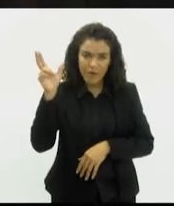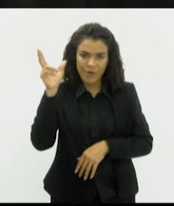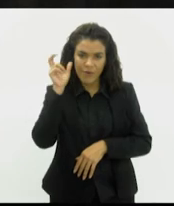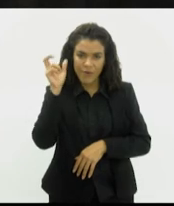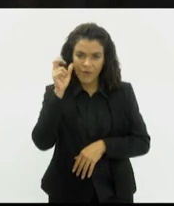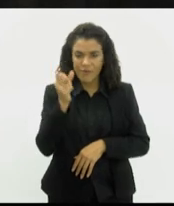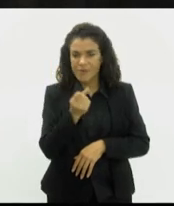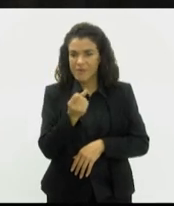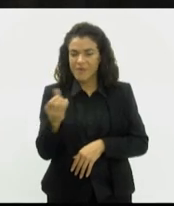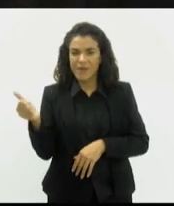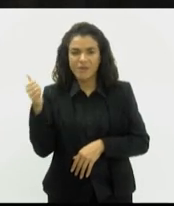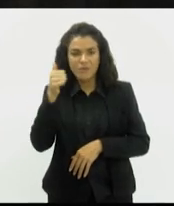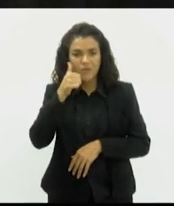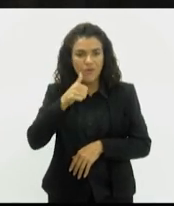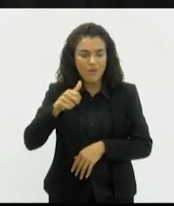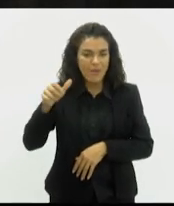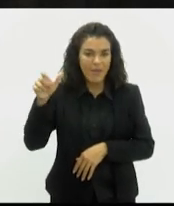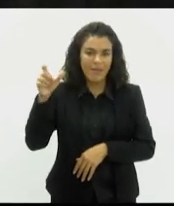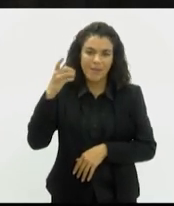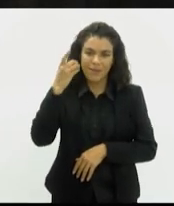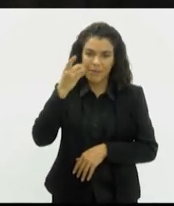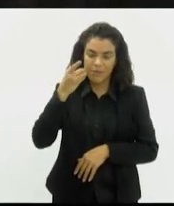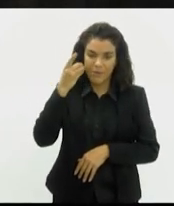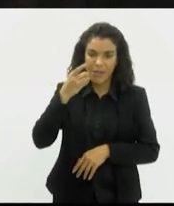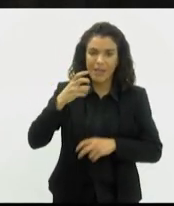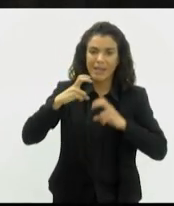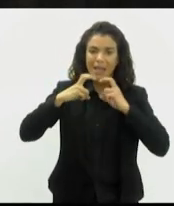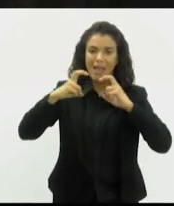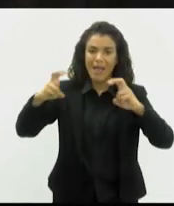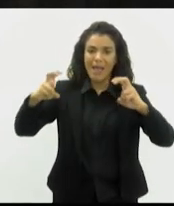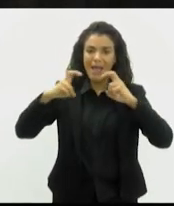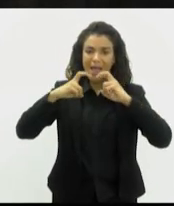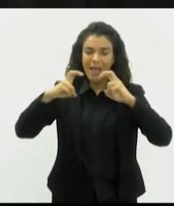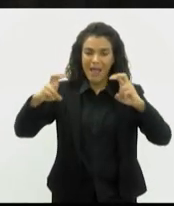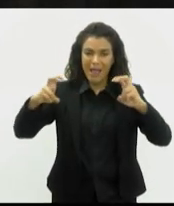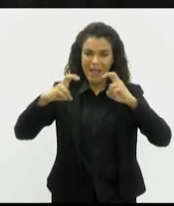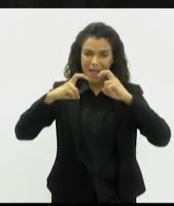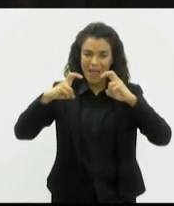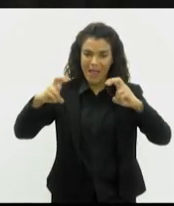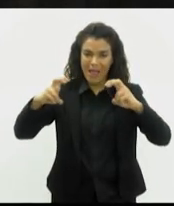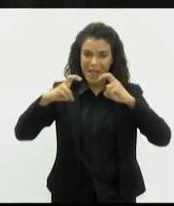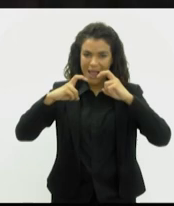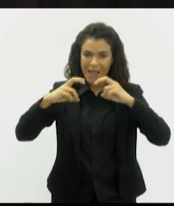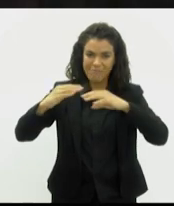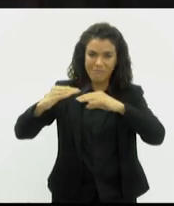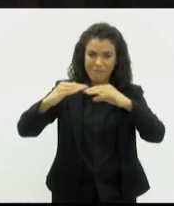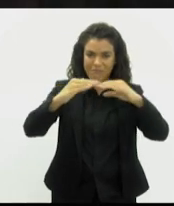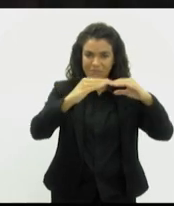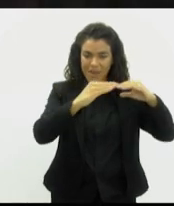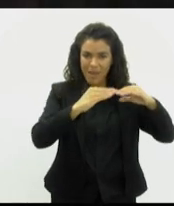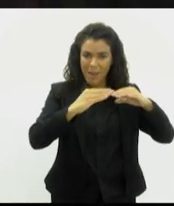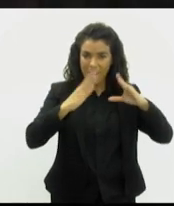muitas deputadas gritarem em uníssono. Mexeu com